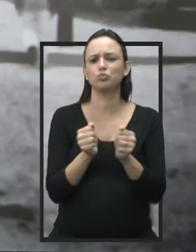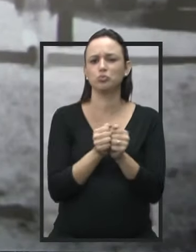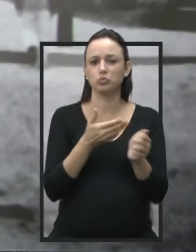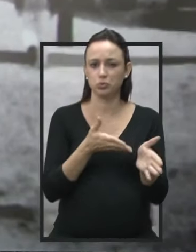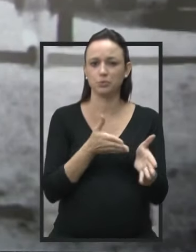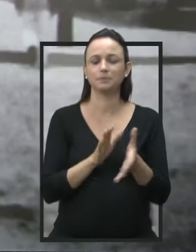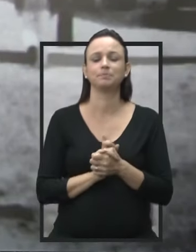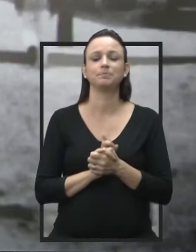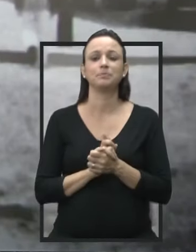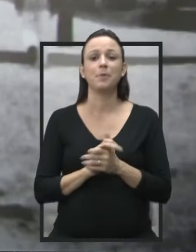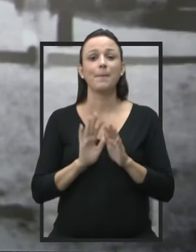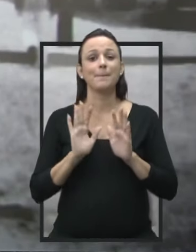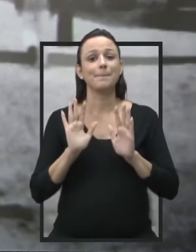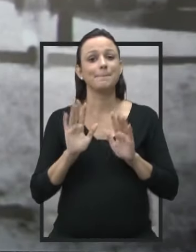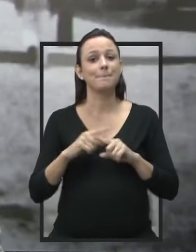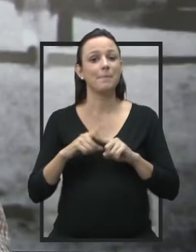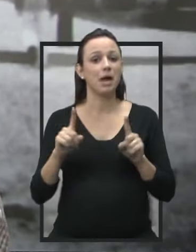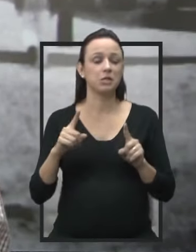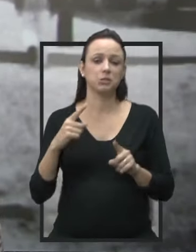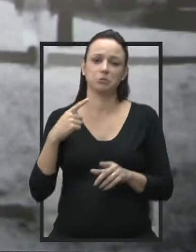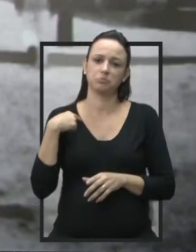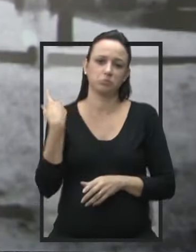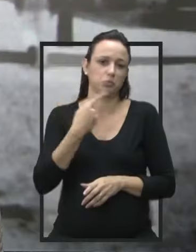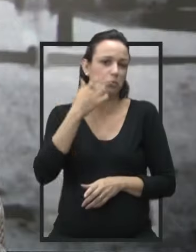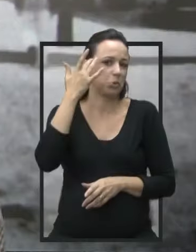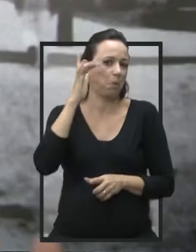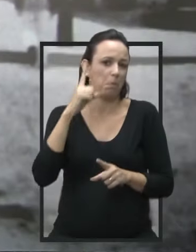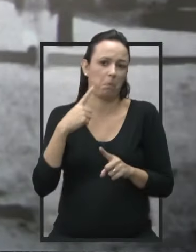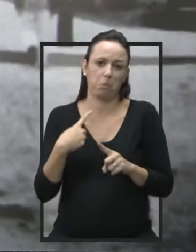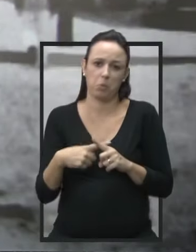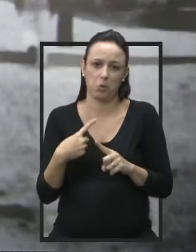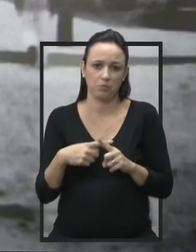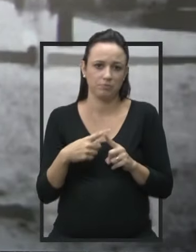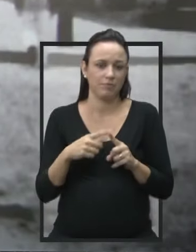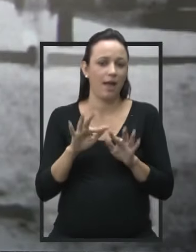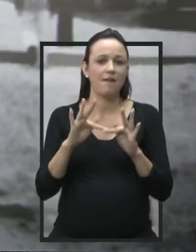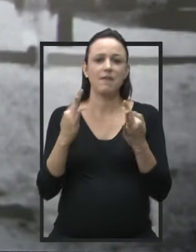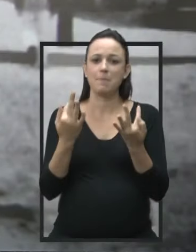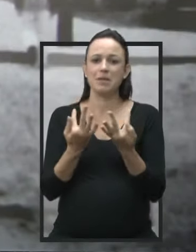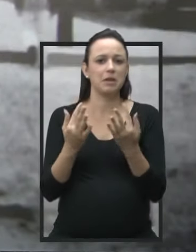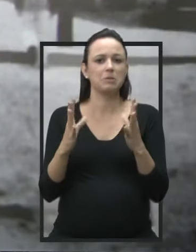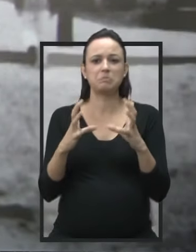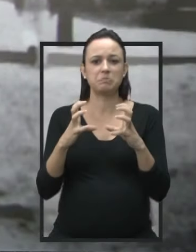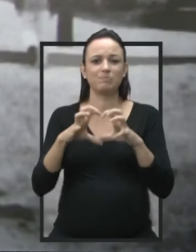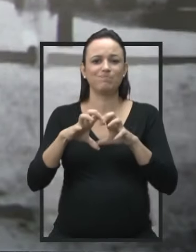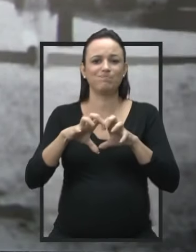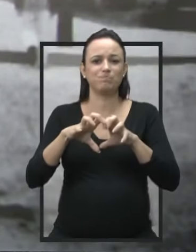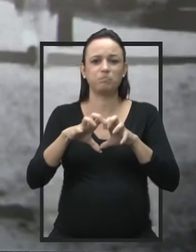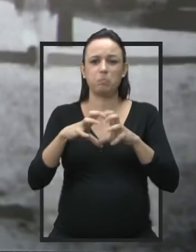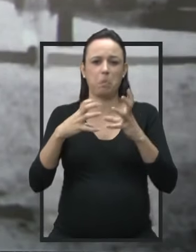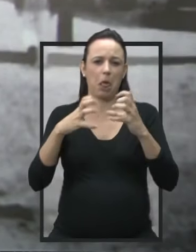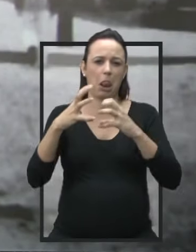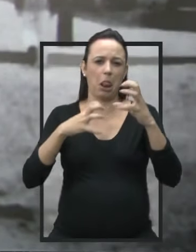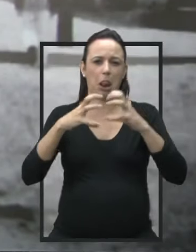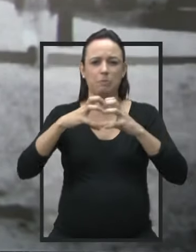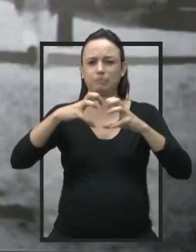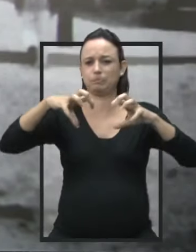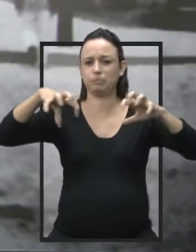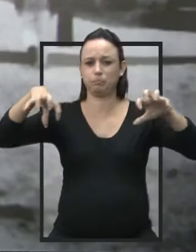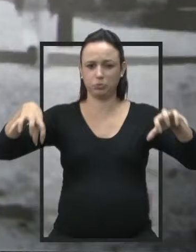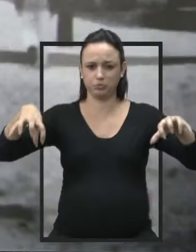eles, né? Mas não sabemos as razões, aí a família acabou se dividindo, né?